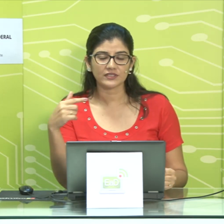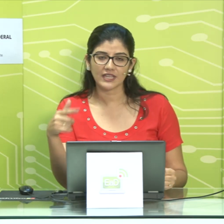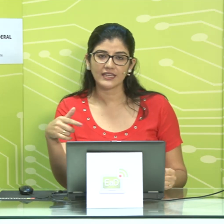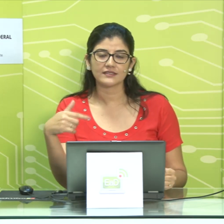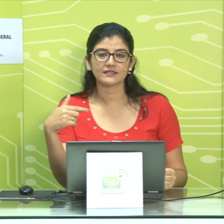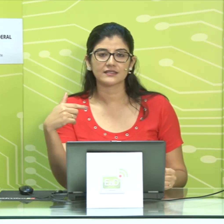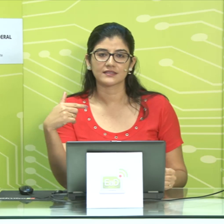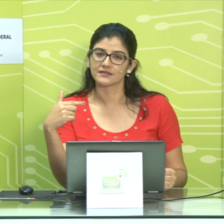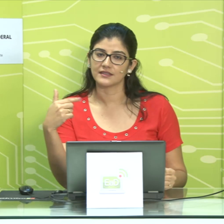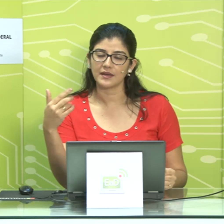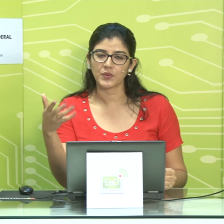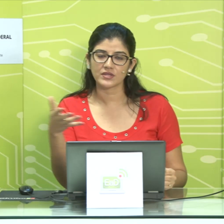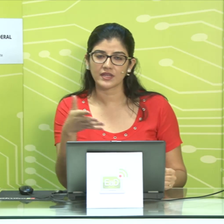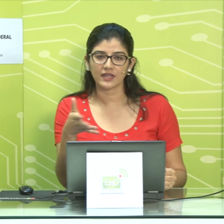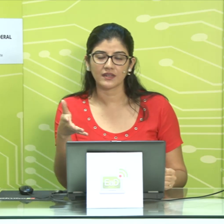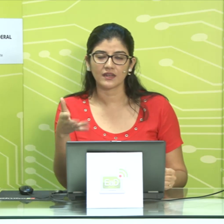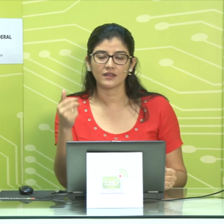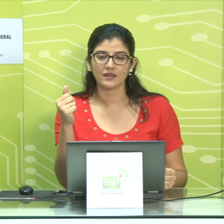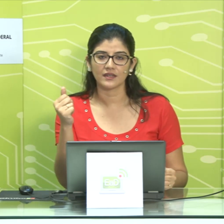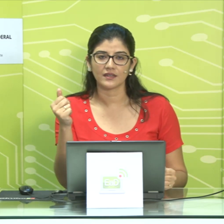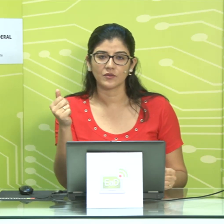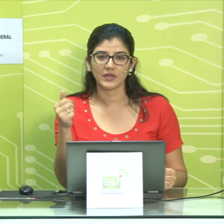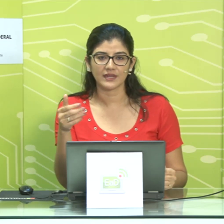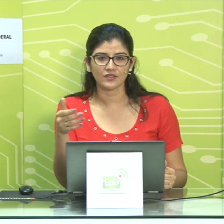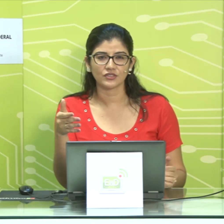e vocês, né, por serem